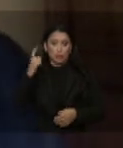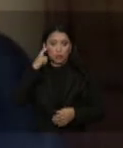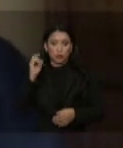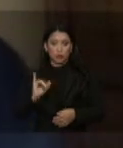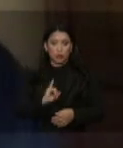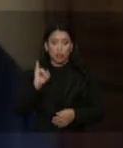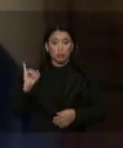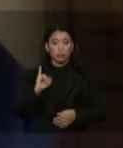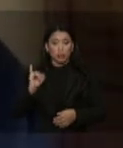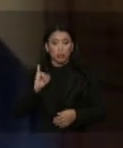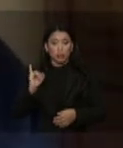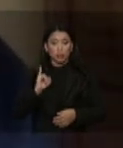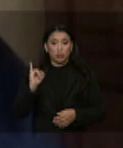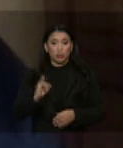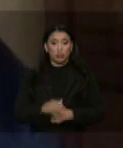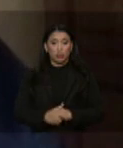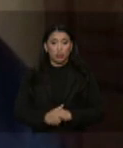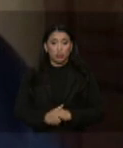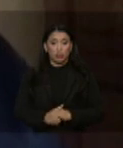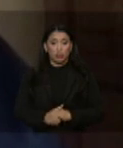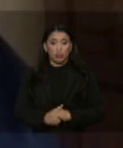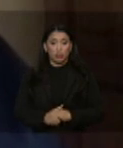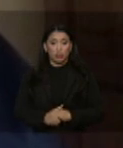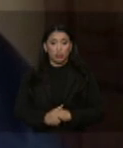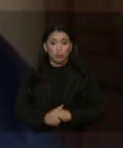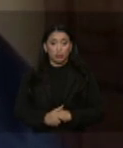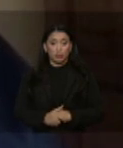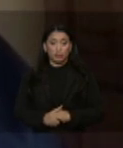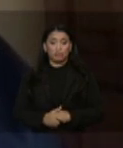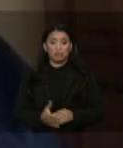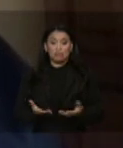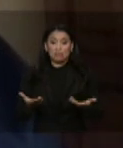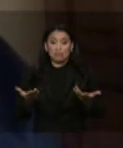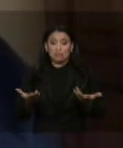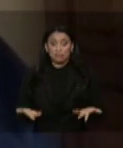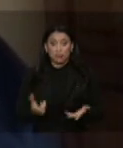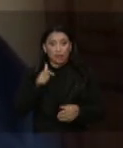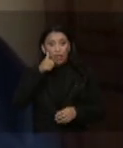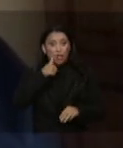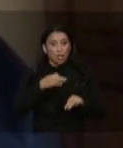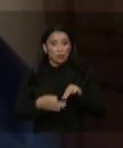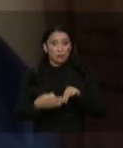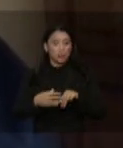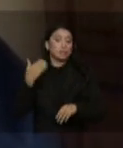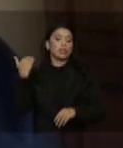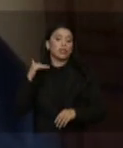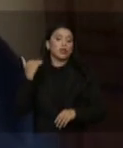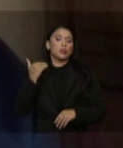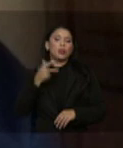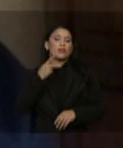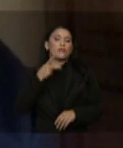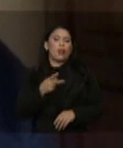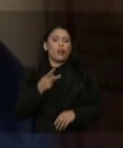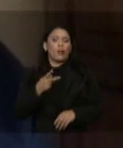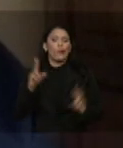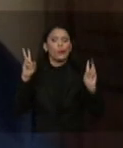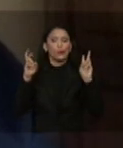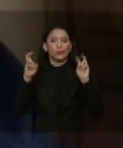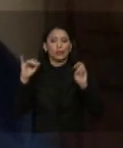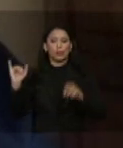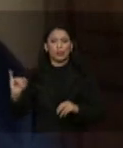é importante que se dê mais um passo nesta direção mas a ministra Cármen Lúcia tocou no assunto que é muito caro